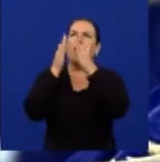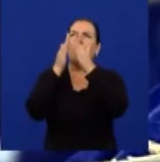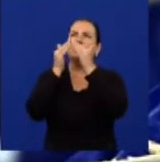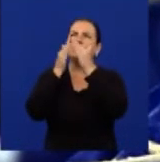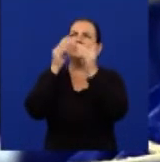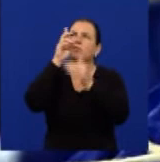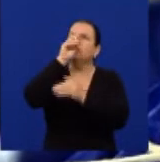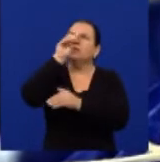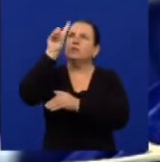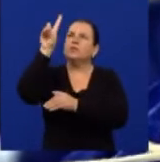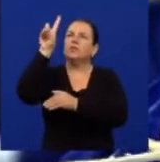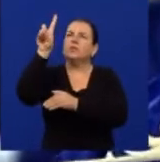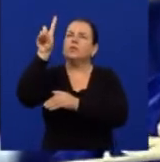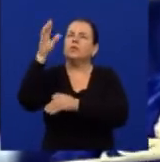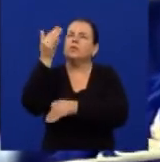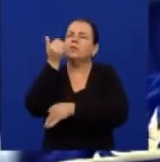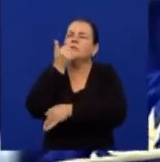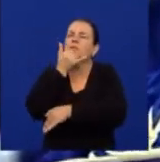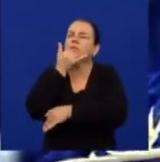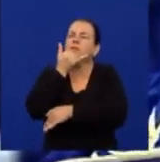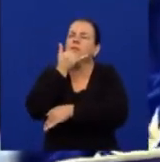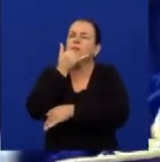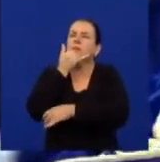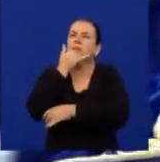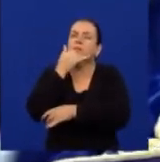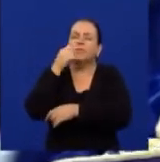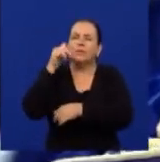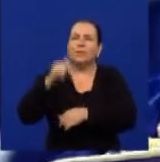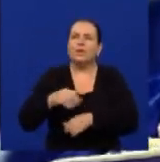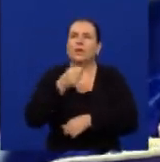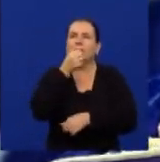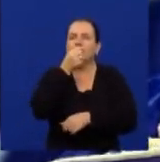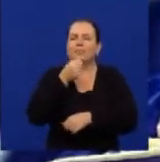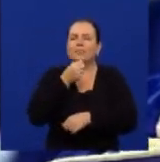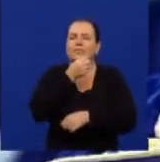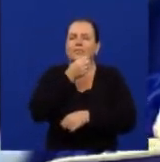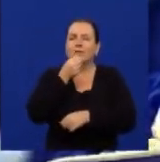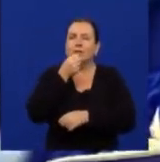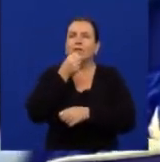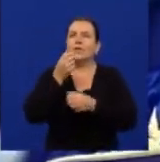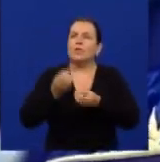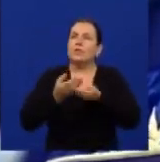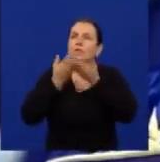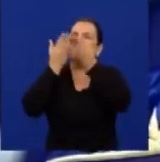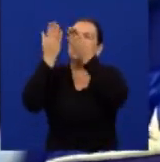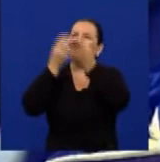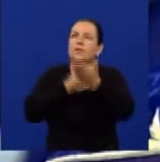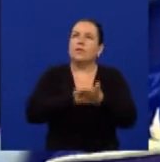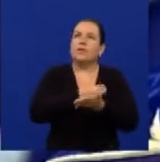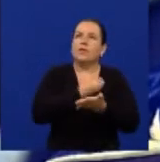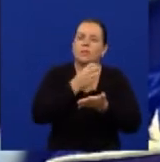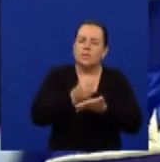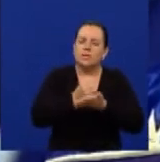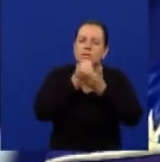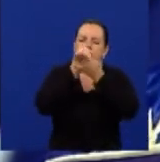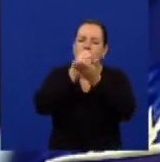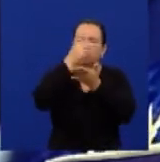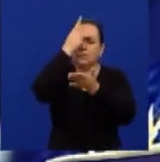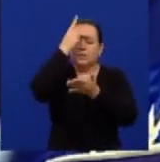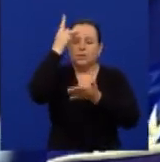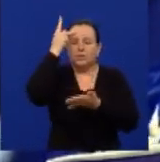Deus, vossa clemência, para que este sacrifício, tantas vezes oferecido em vida pela salvação dos